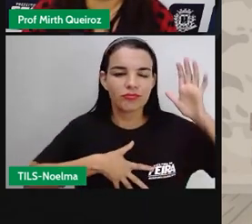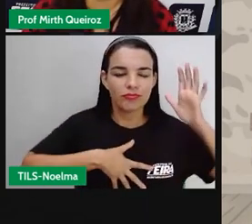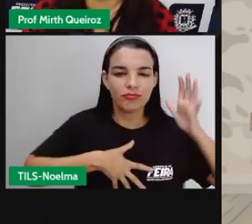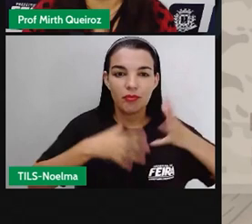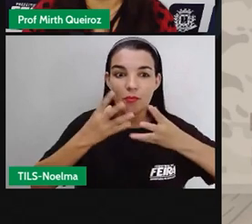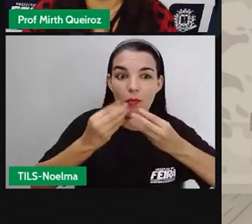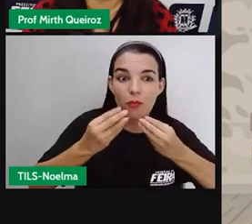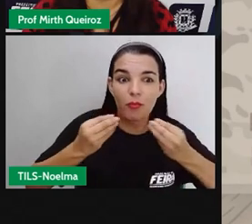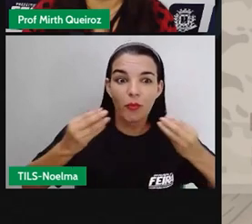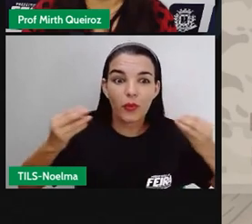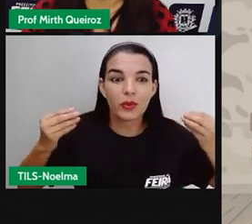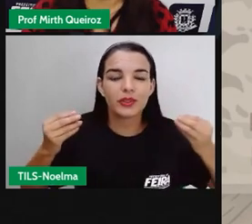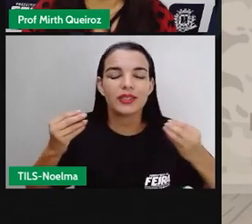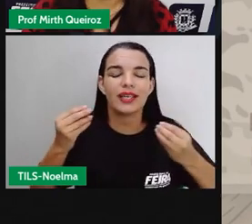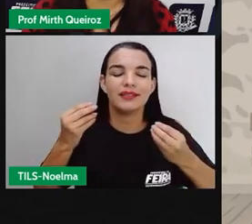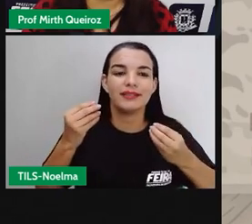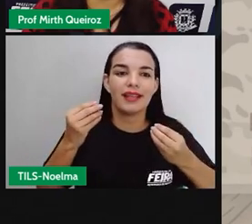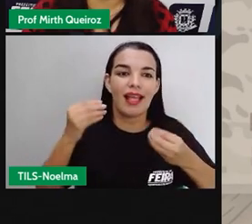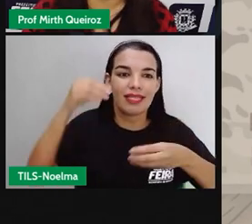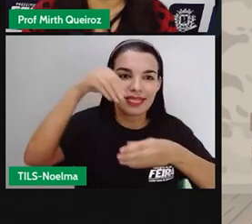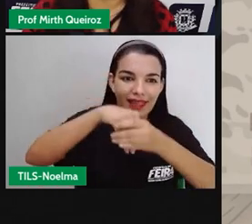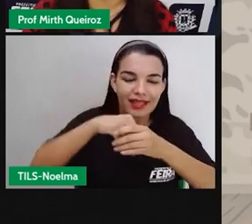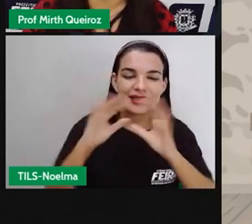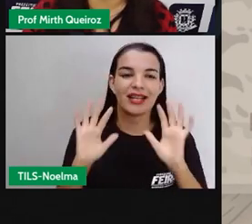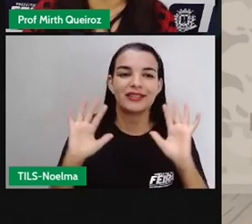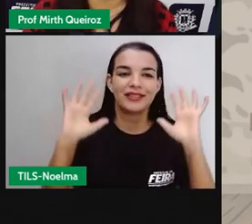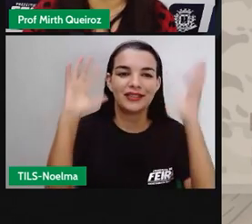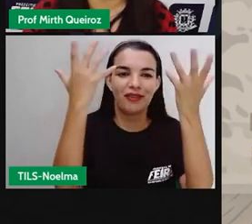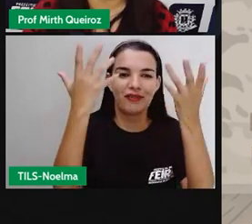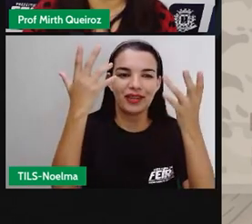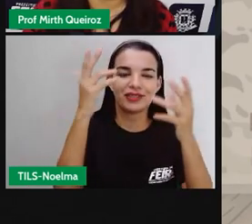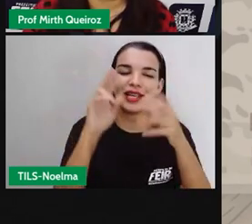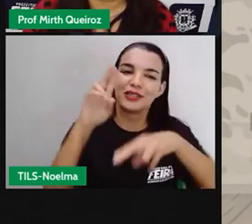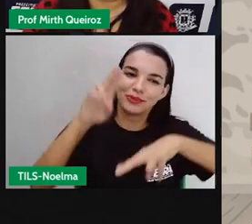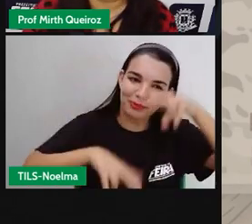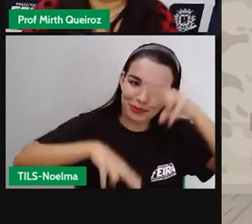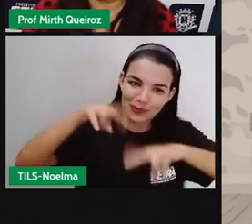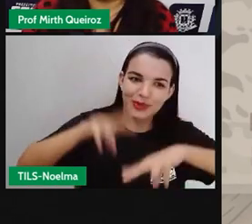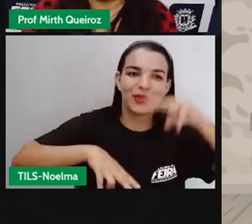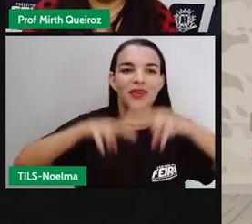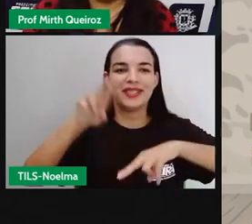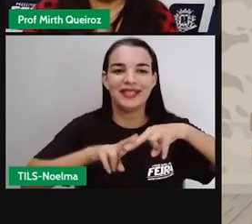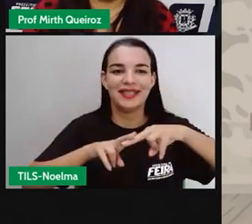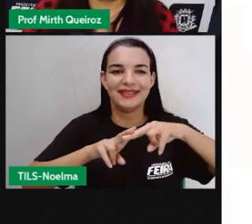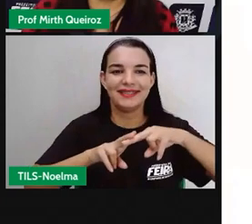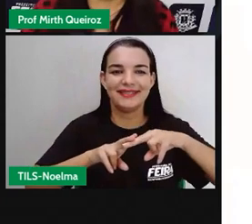tocado nas festas juninas e em diversos estados do Nordeste brasileiro.